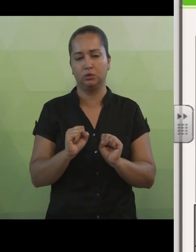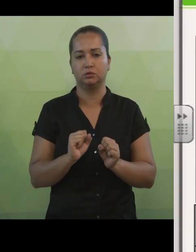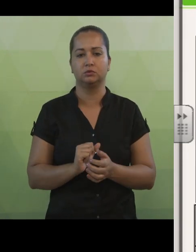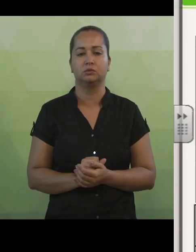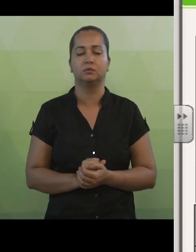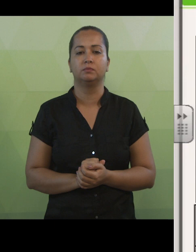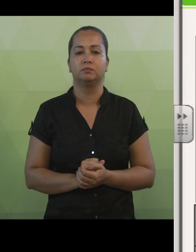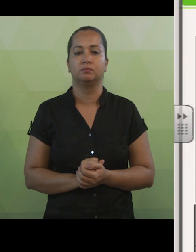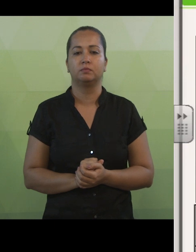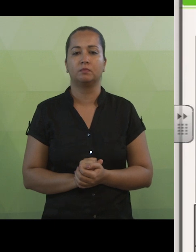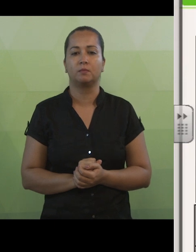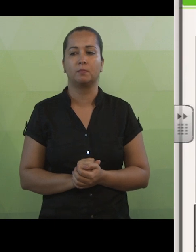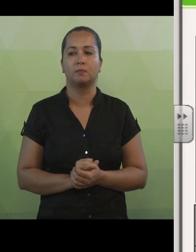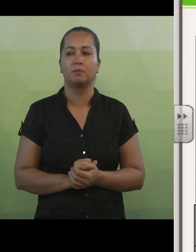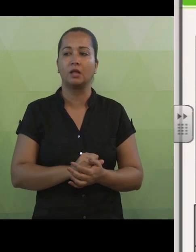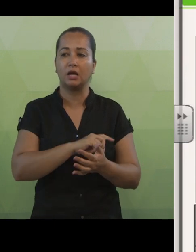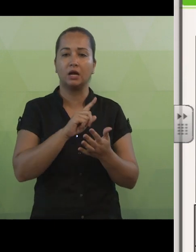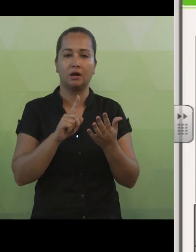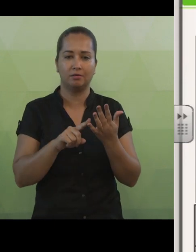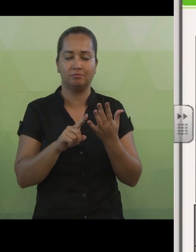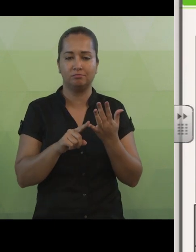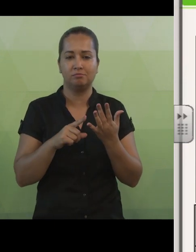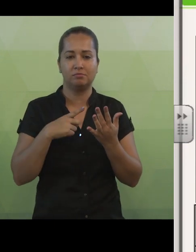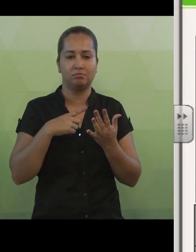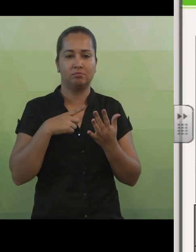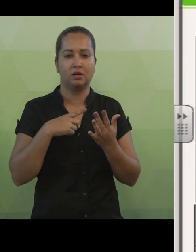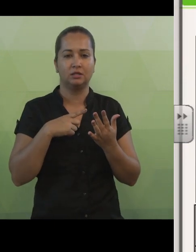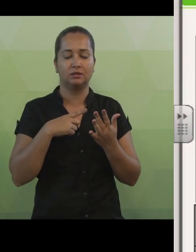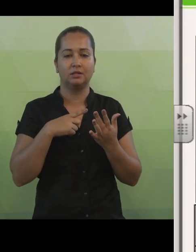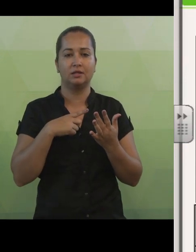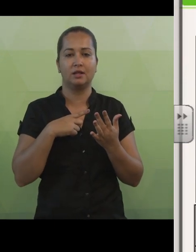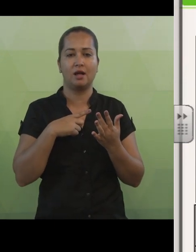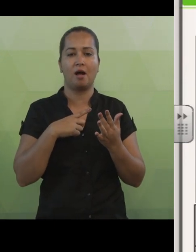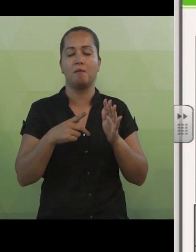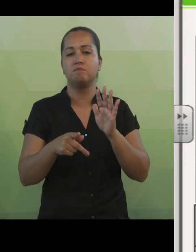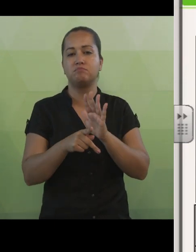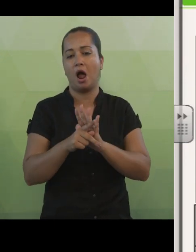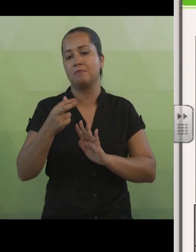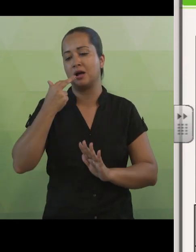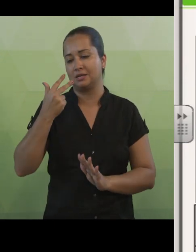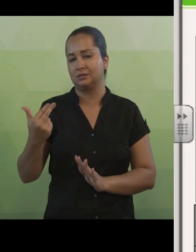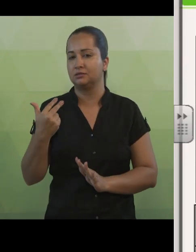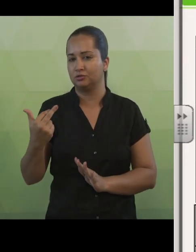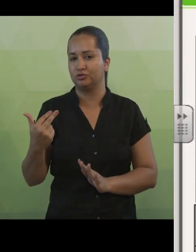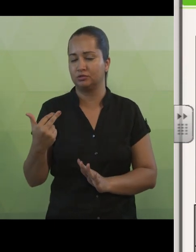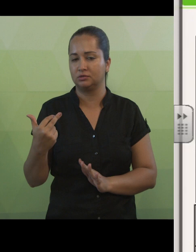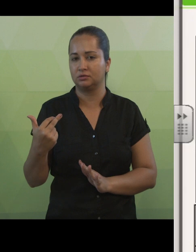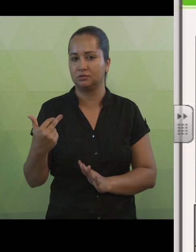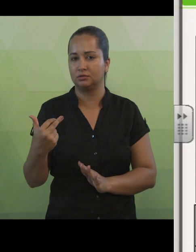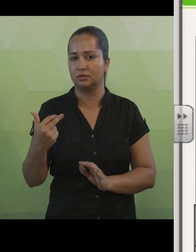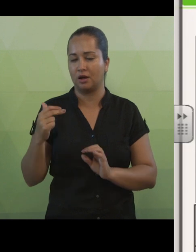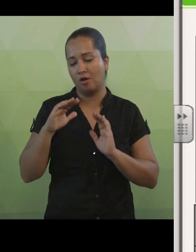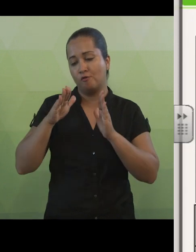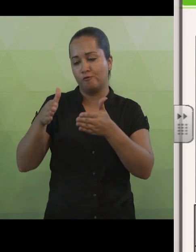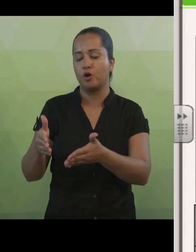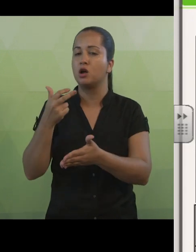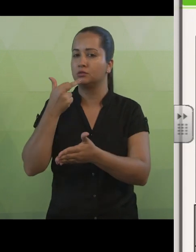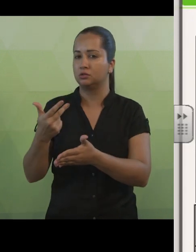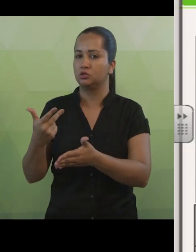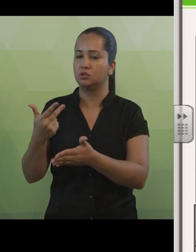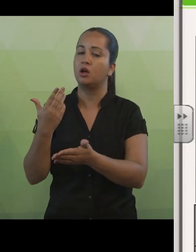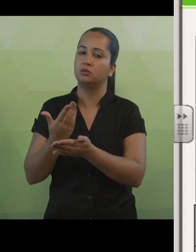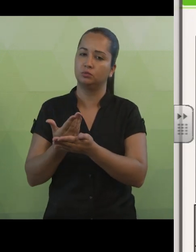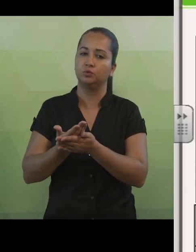E a restrição foreign key. Foreign key significa chave estrangeira. Aqui é a chave estrangeira que a gente